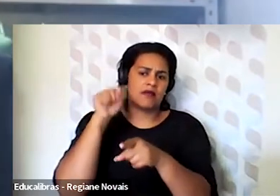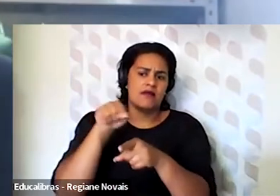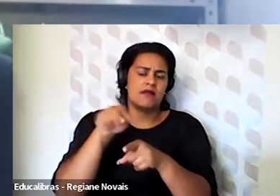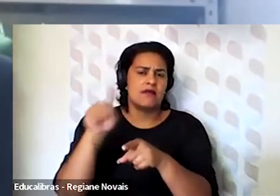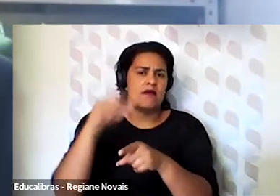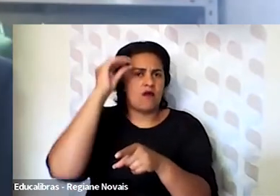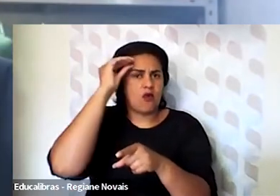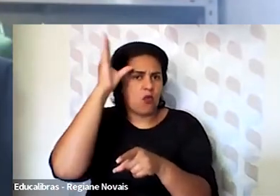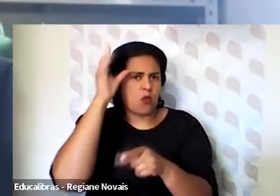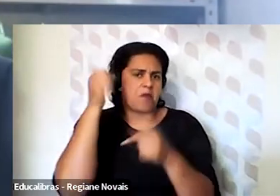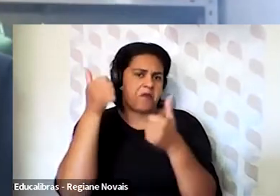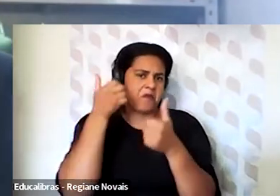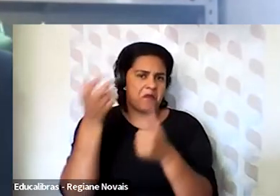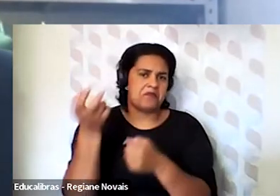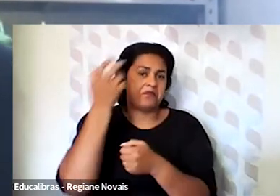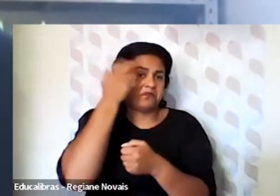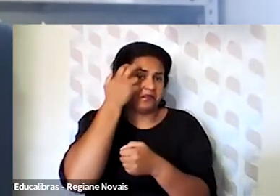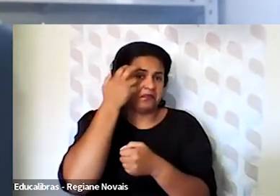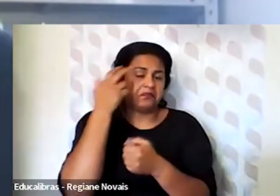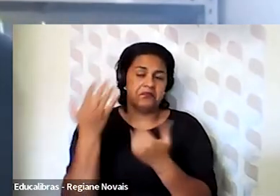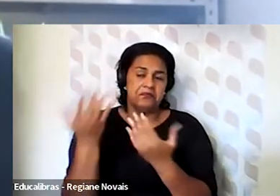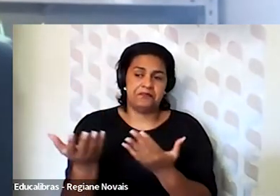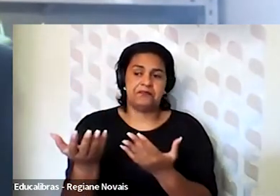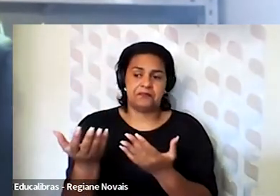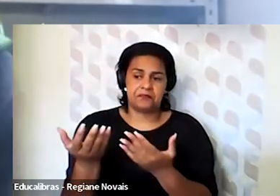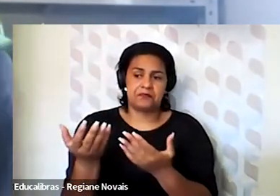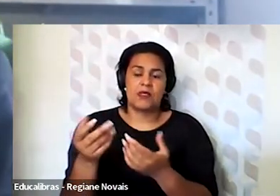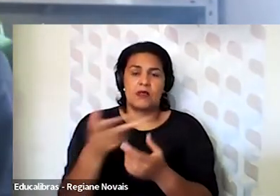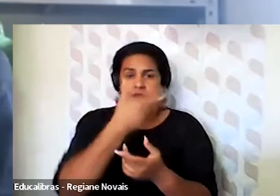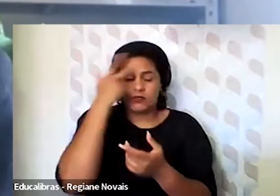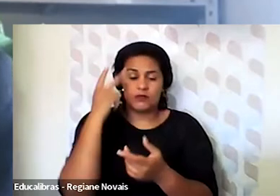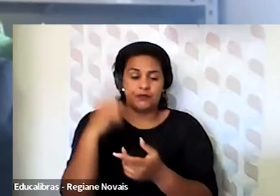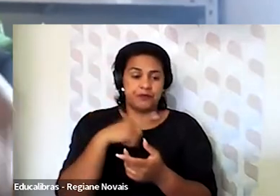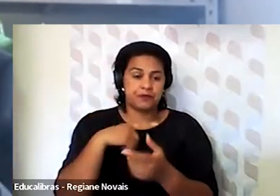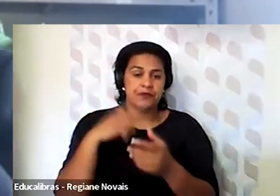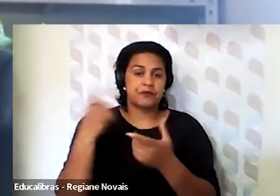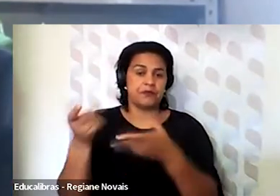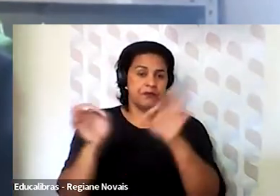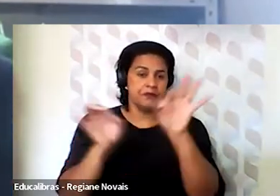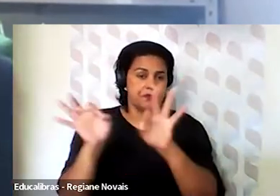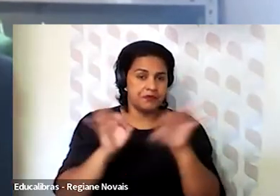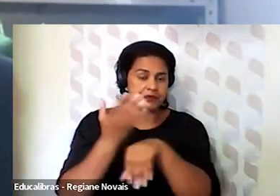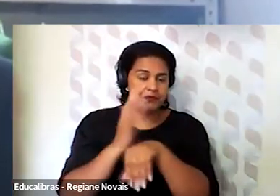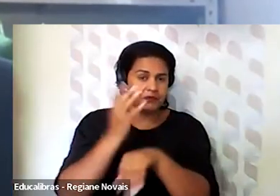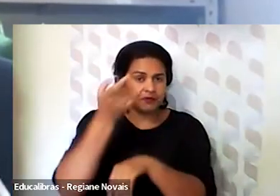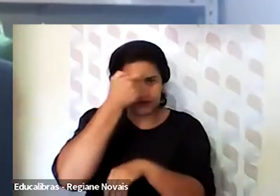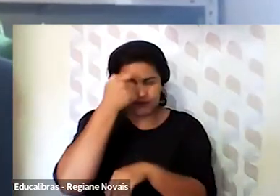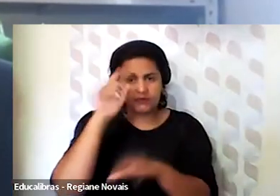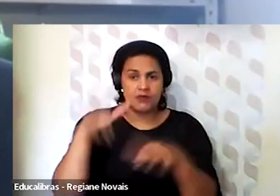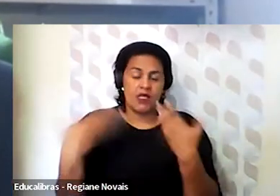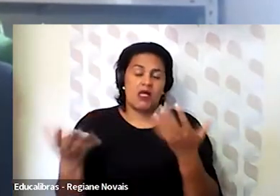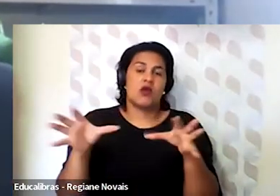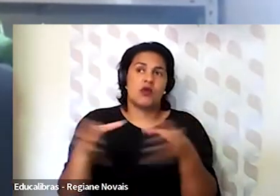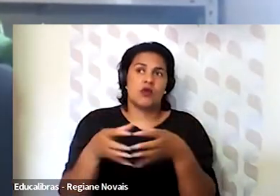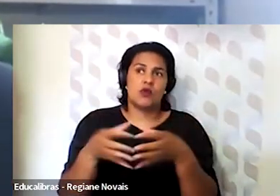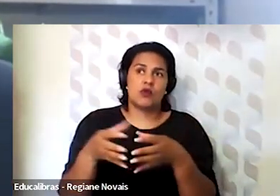de, digamos, de preparo maior em relação aos demais. Não, as classes dominantes, né? Para garantir os privilégios